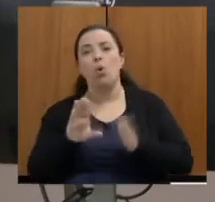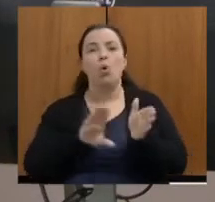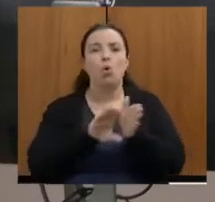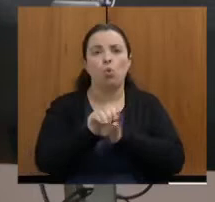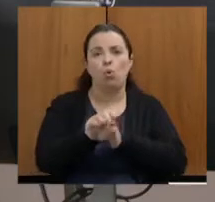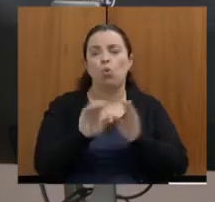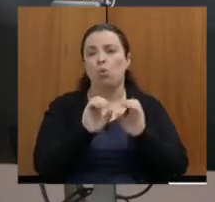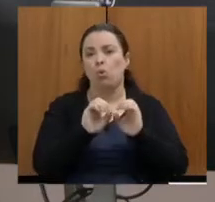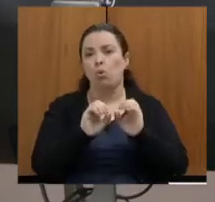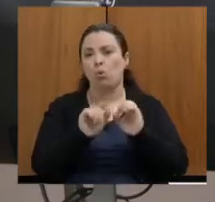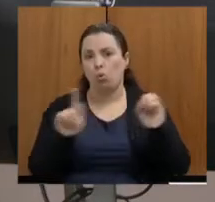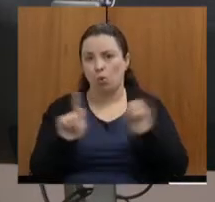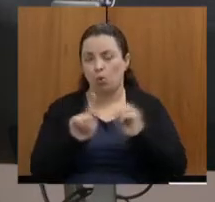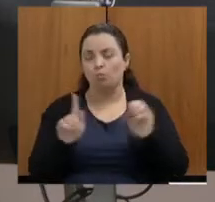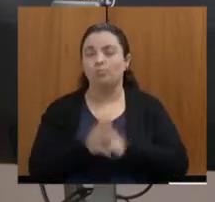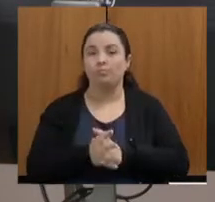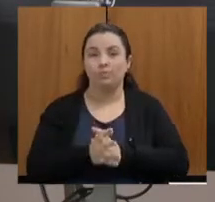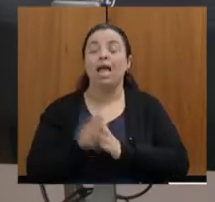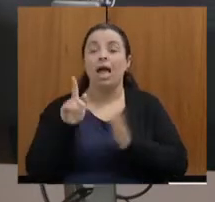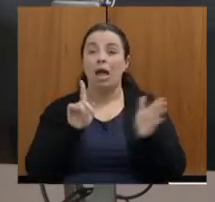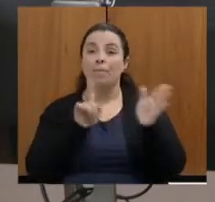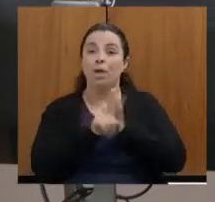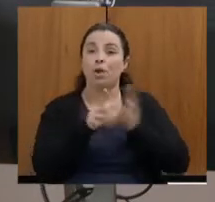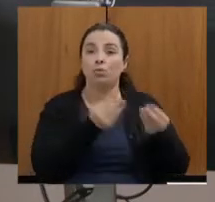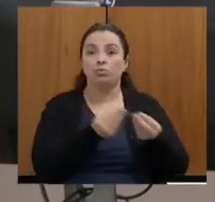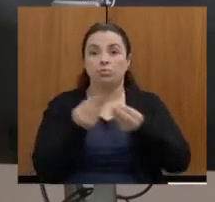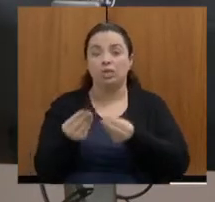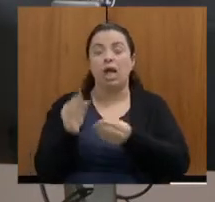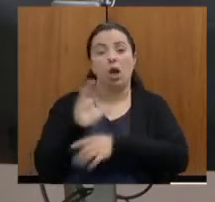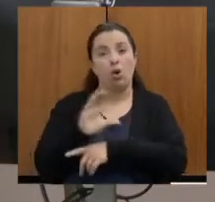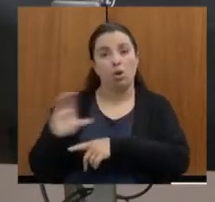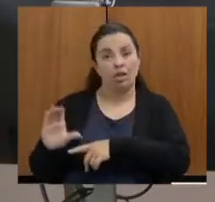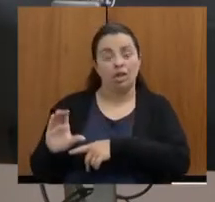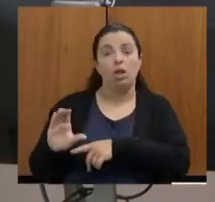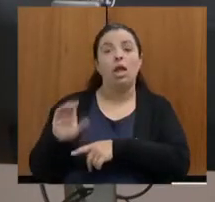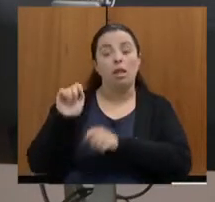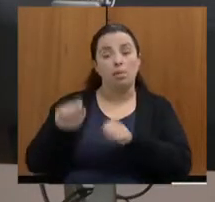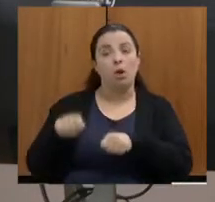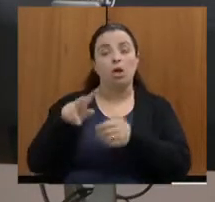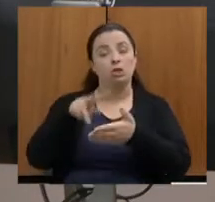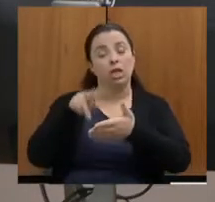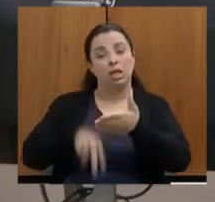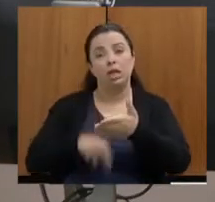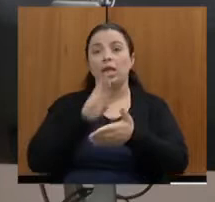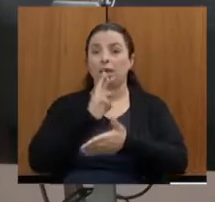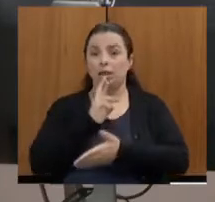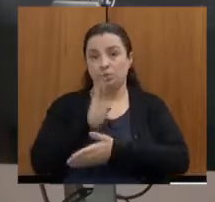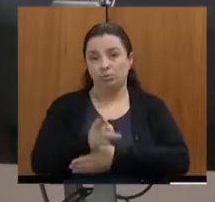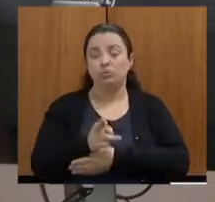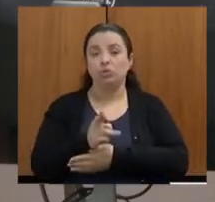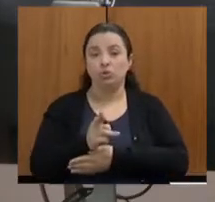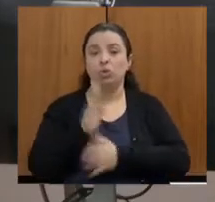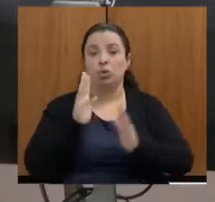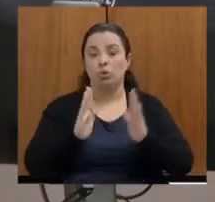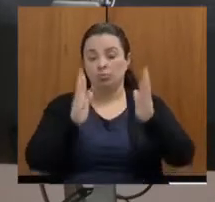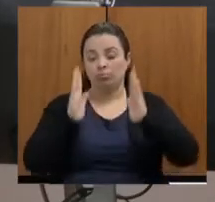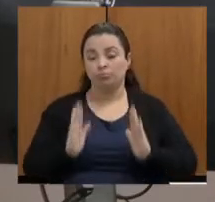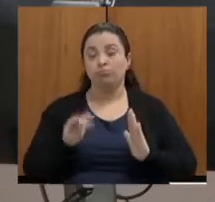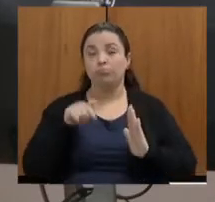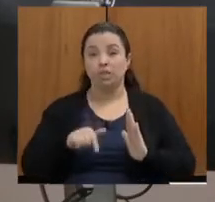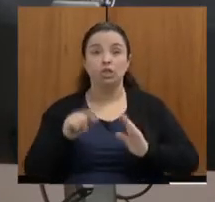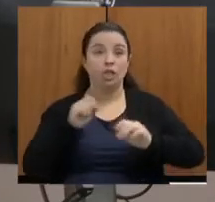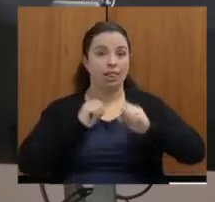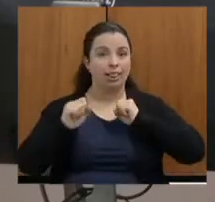as perguntas serão encaminhadas à coordenação da reunião e poderão ser lidas e respondidas na fase de debates